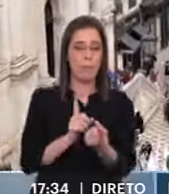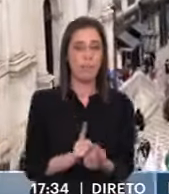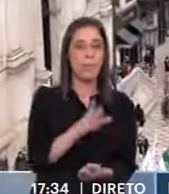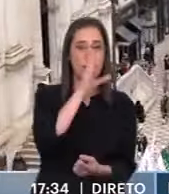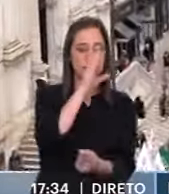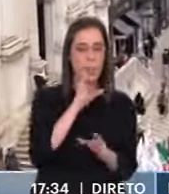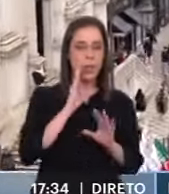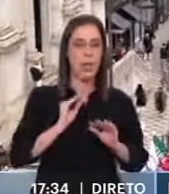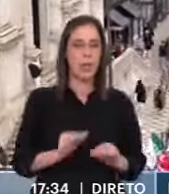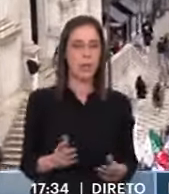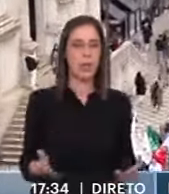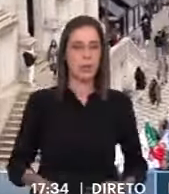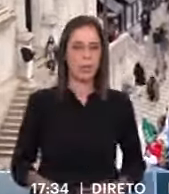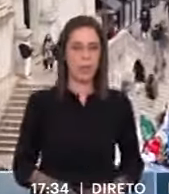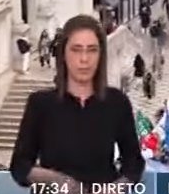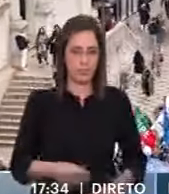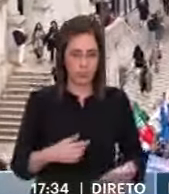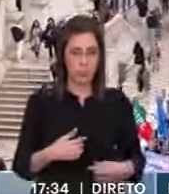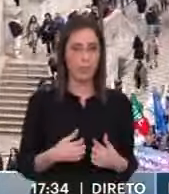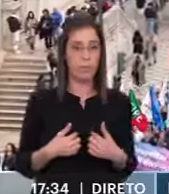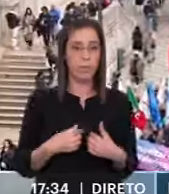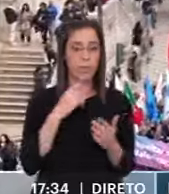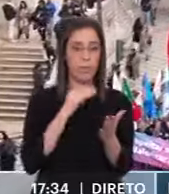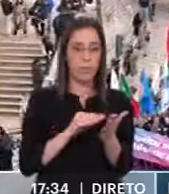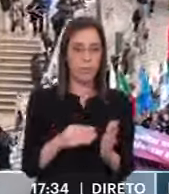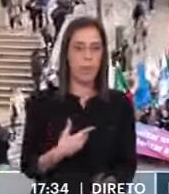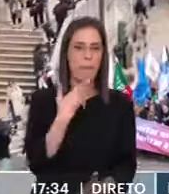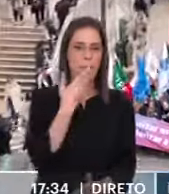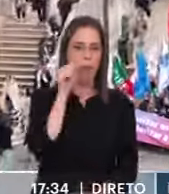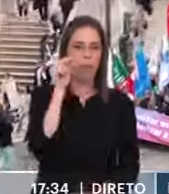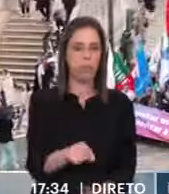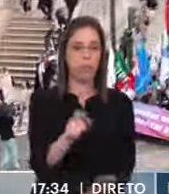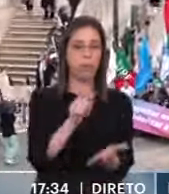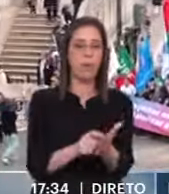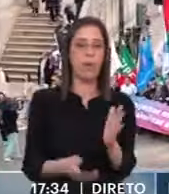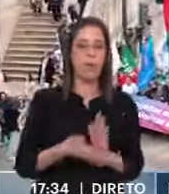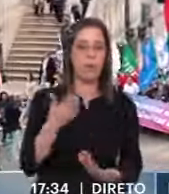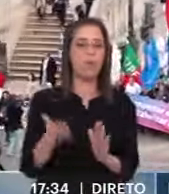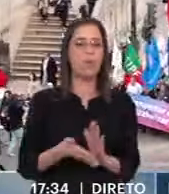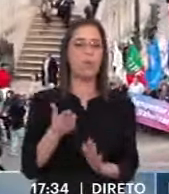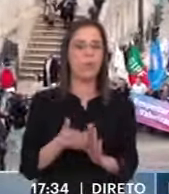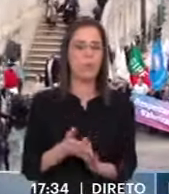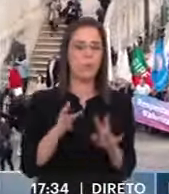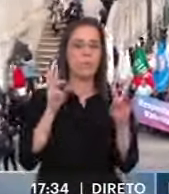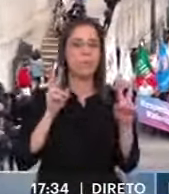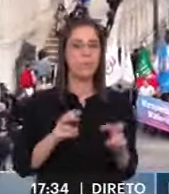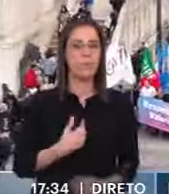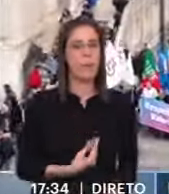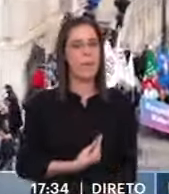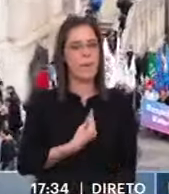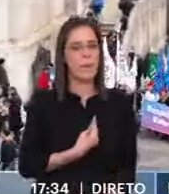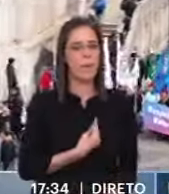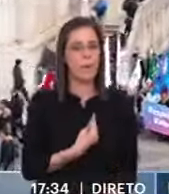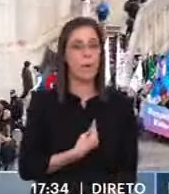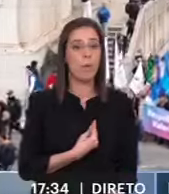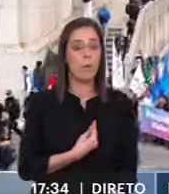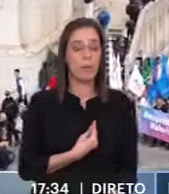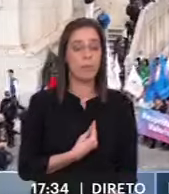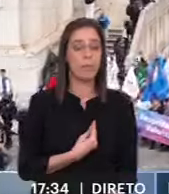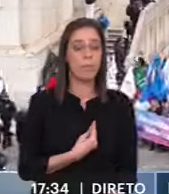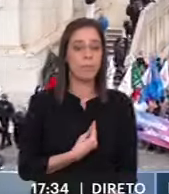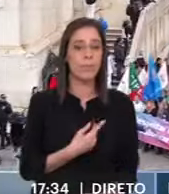da Educação. Nós, desde logo que ele tomou posse, pedimos uma audiência de urgência, porque há um assunto que nos está a preocupar entre aqueles que disse o